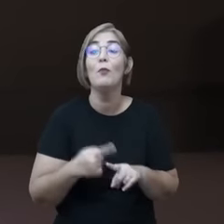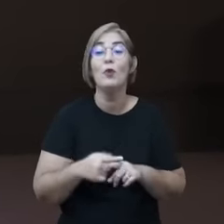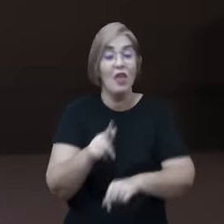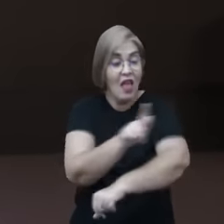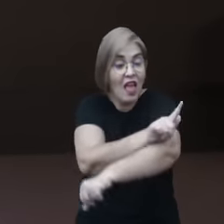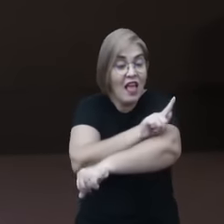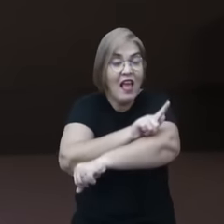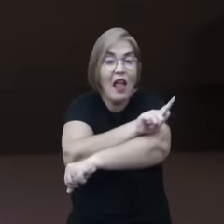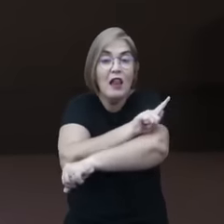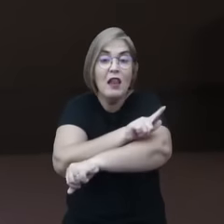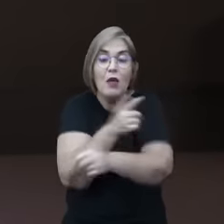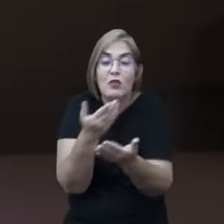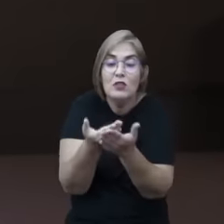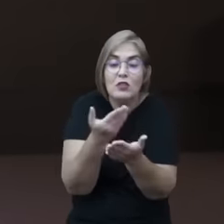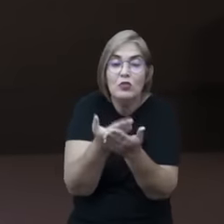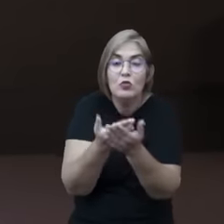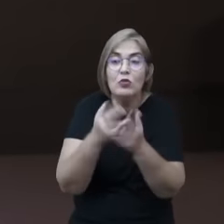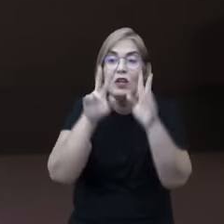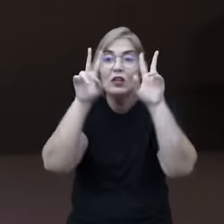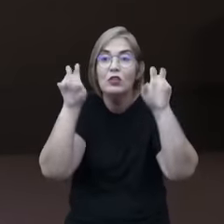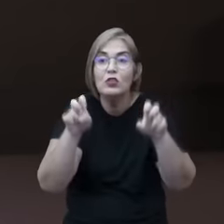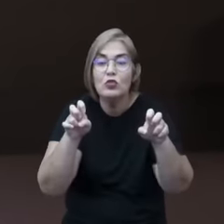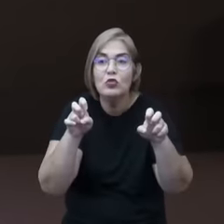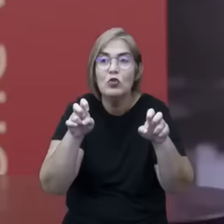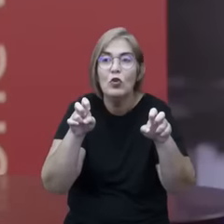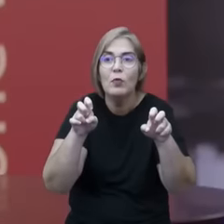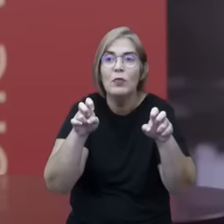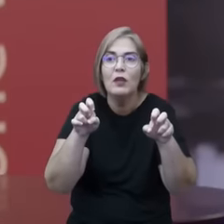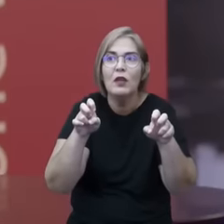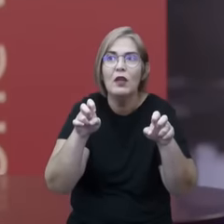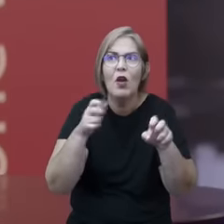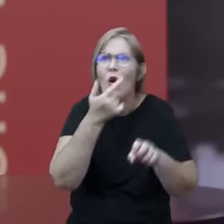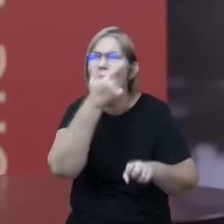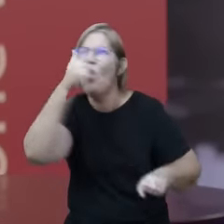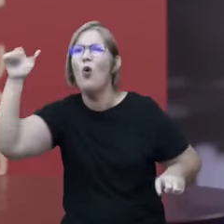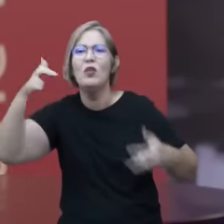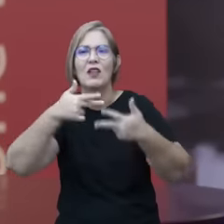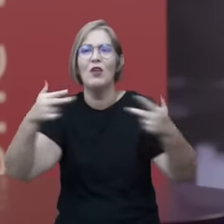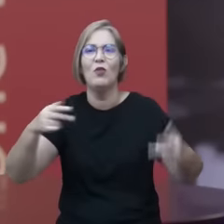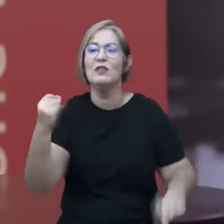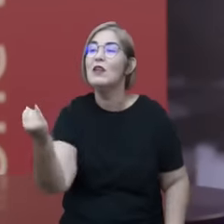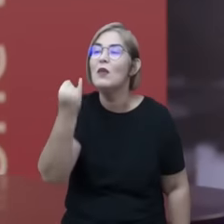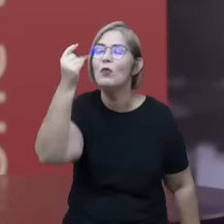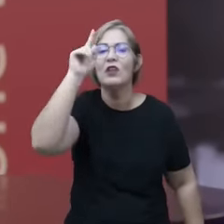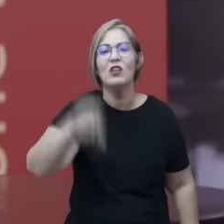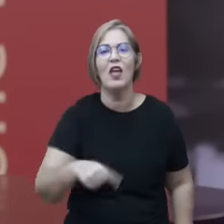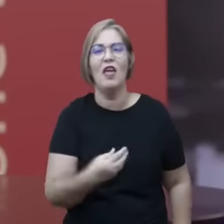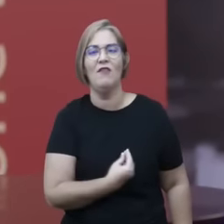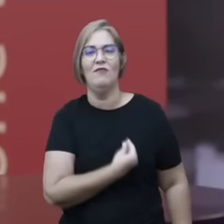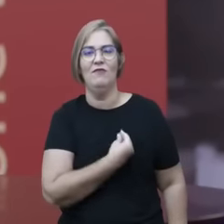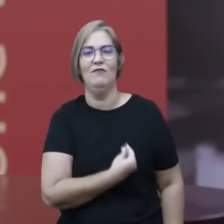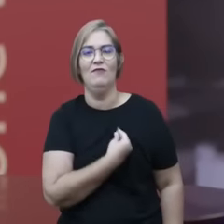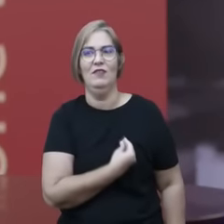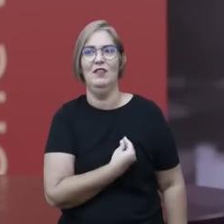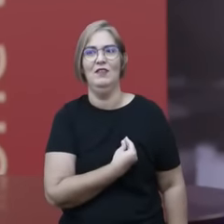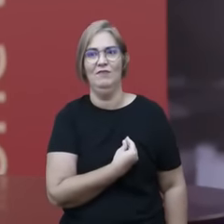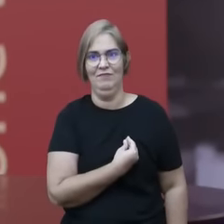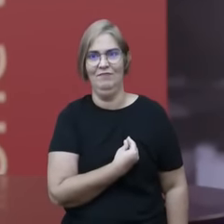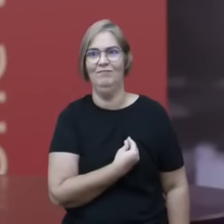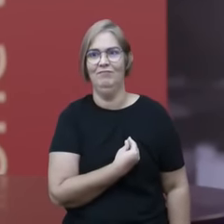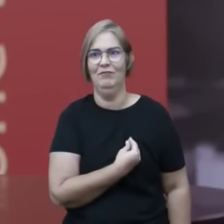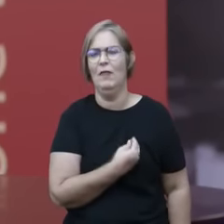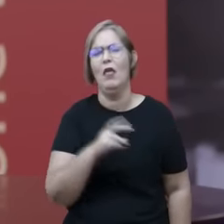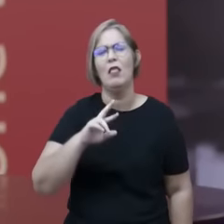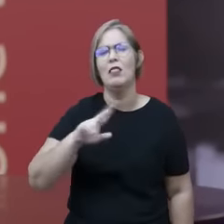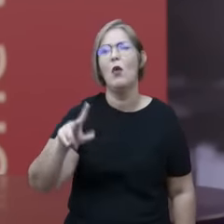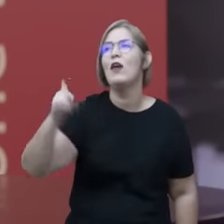Mas Cami fala: "Galileu está certo, porque o que importa é a nossa existência. O que importa é justamente decidir